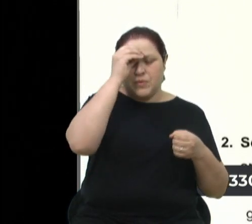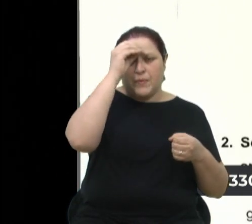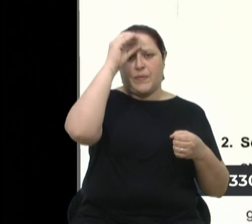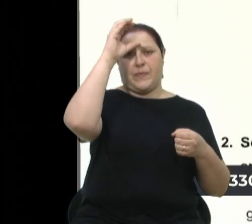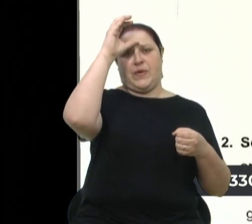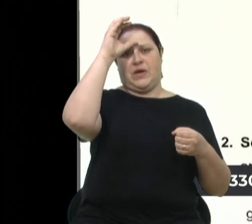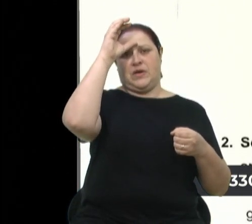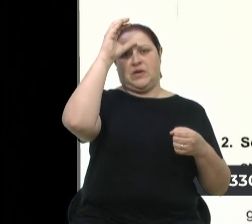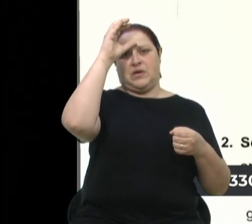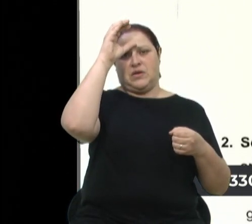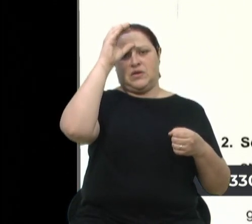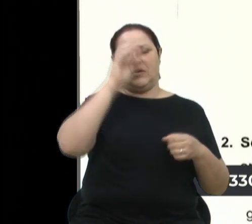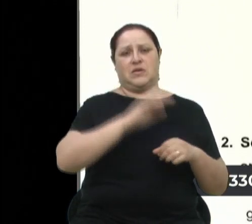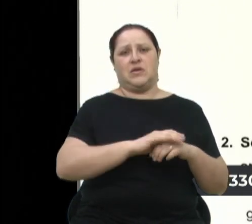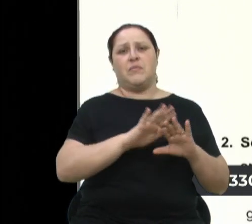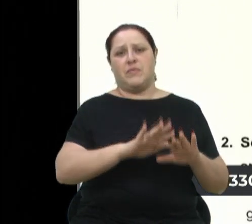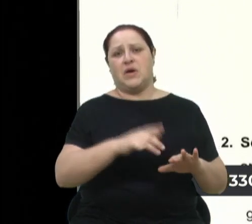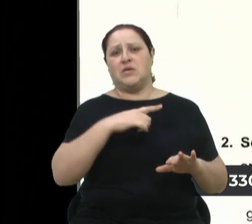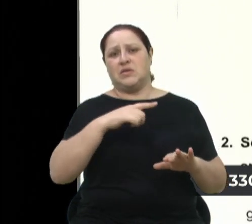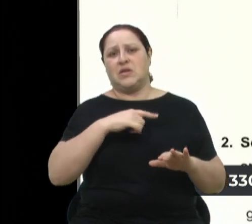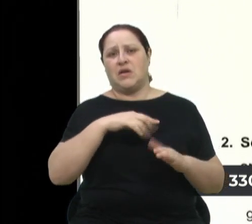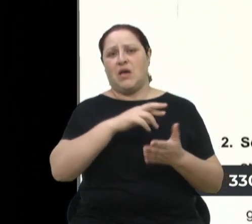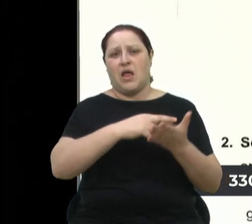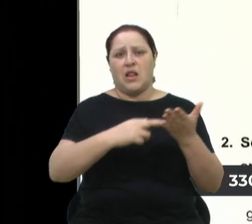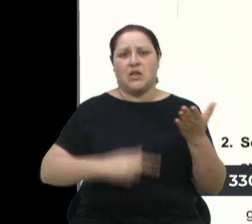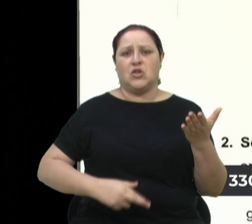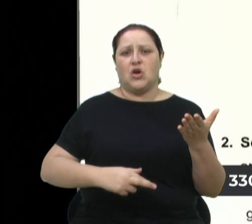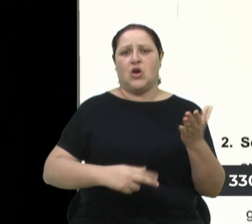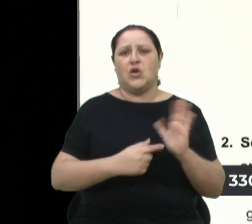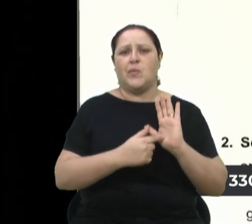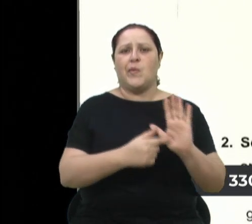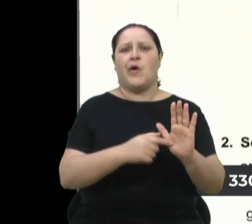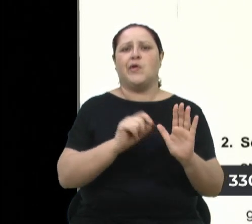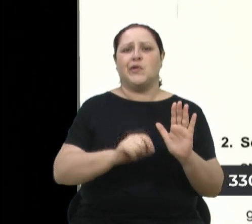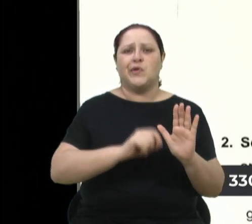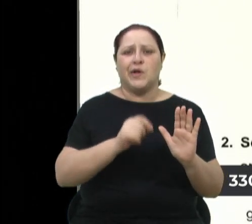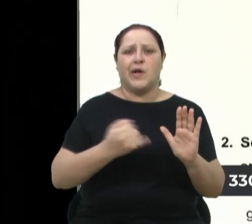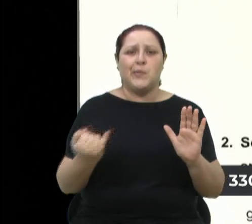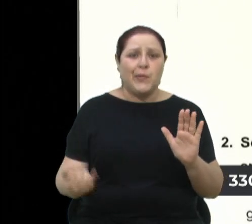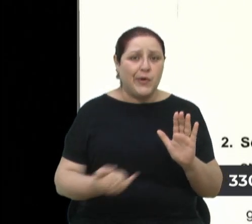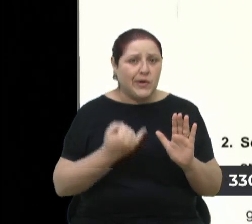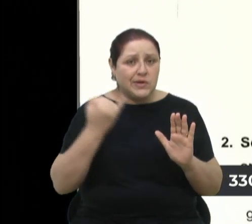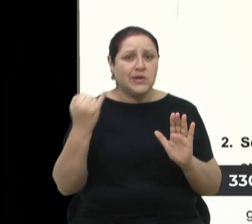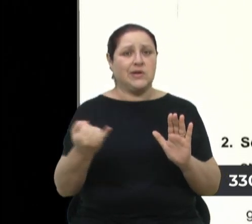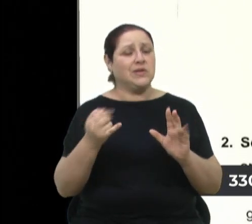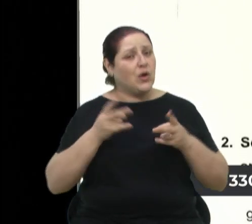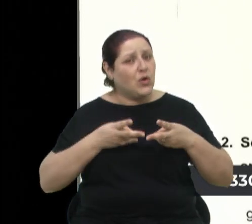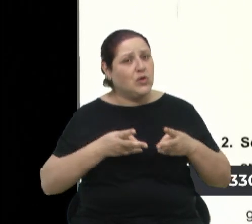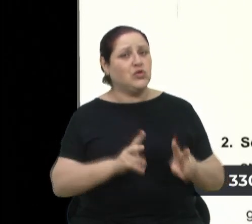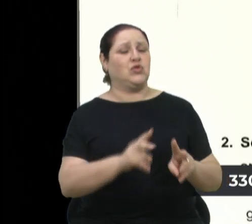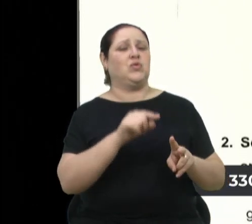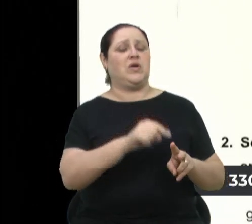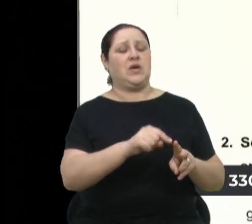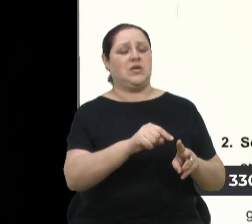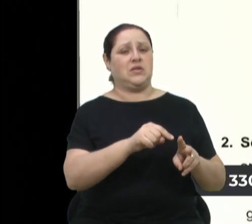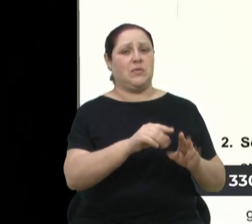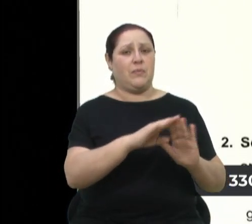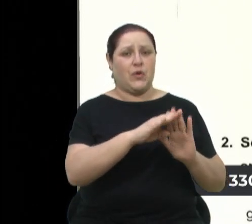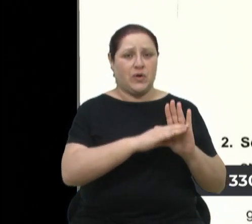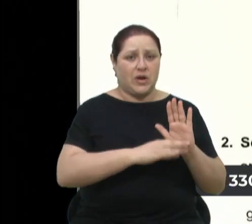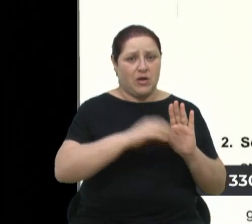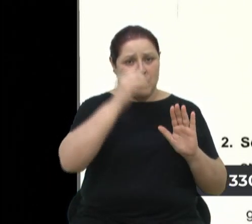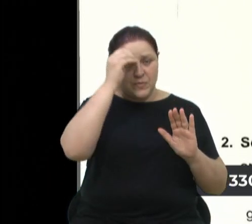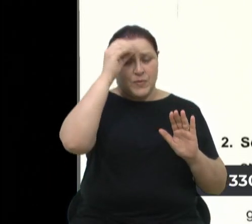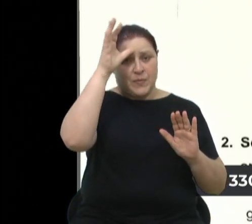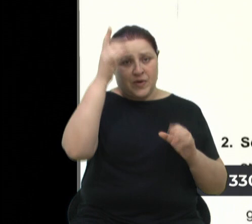aprendizagens, apesar dos relatórios apontarem a importância da sua continuidade. E apontamos que a